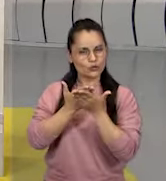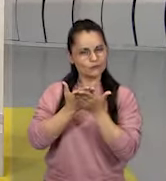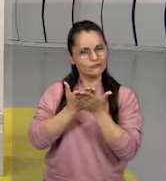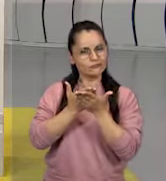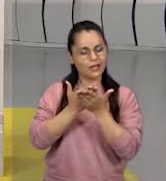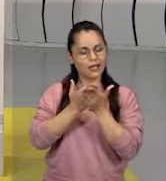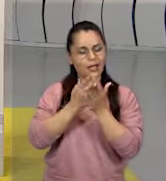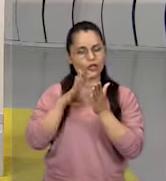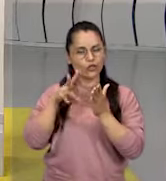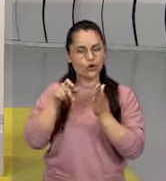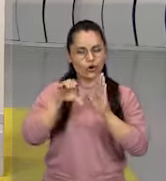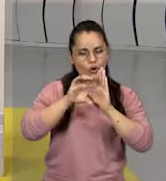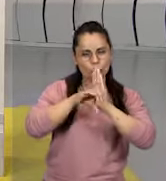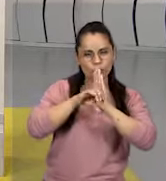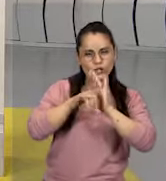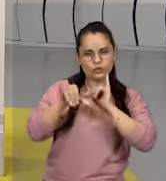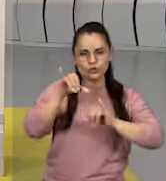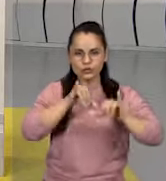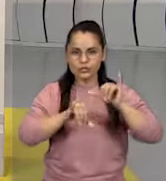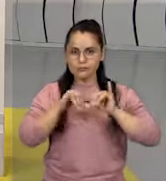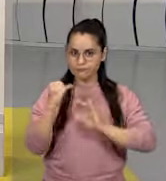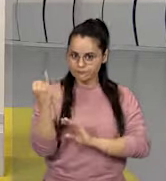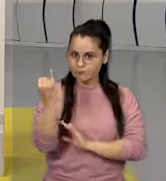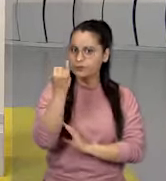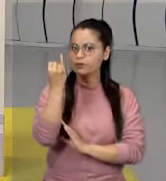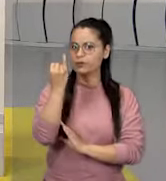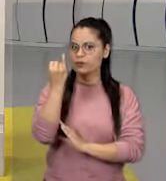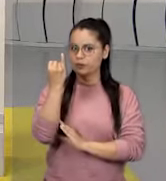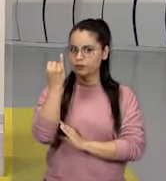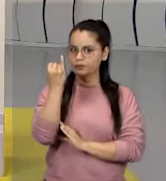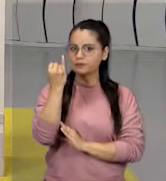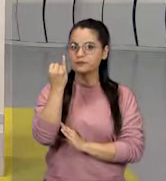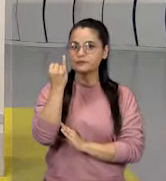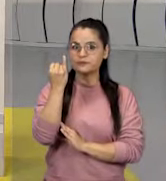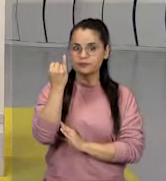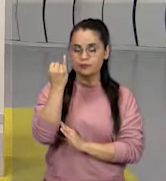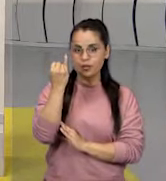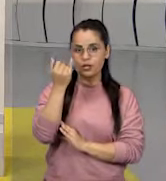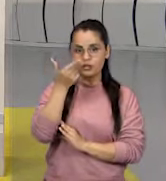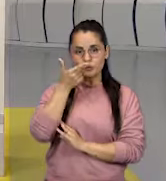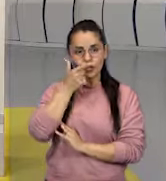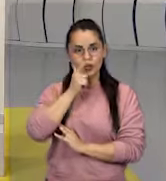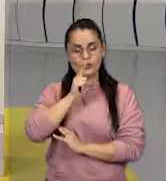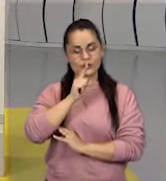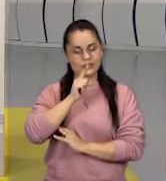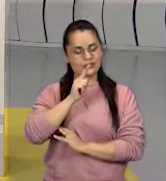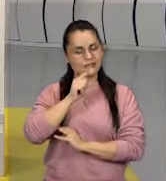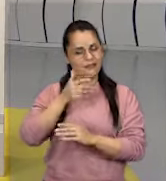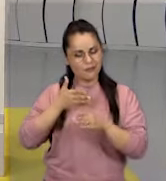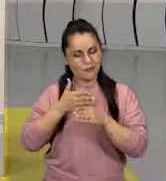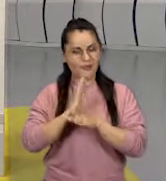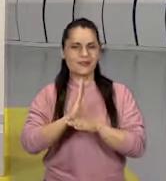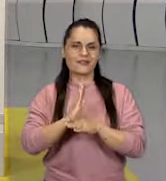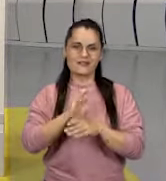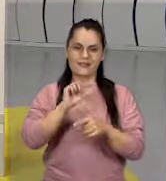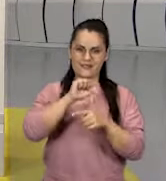os conteúdos de química que são muito importante para como aumentar suas chances de sucesso